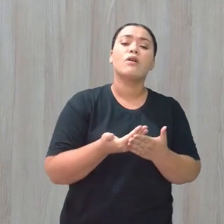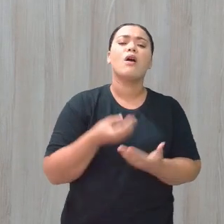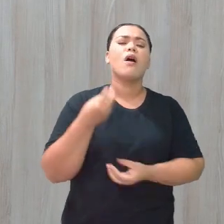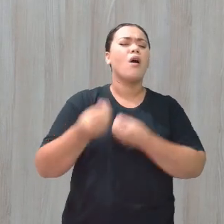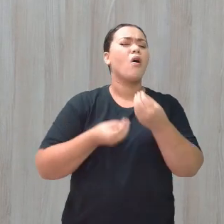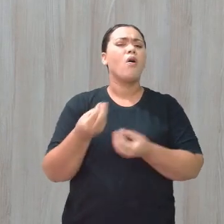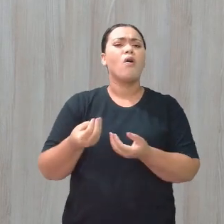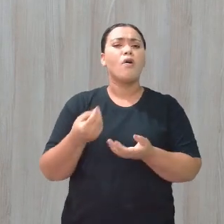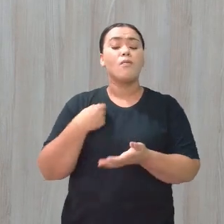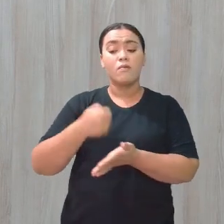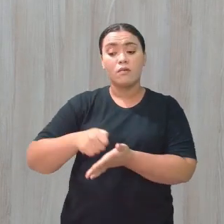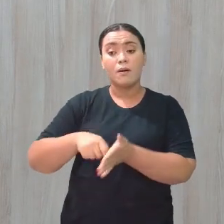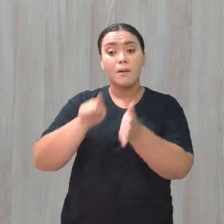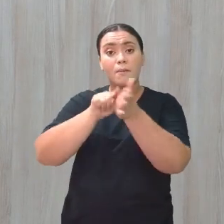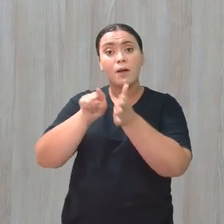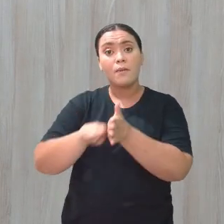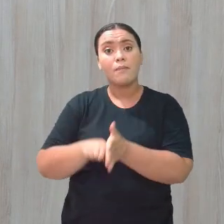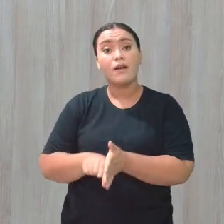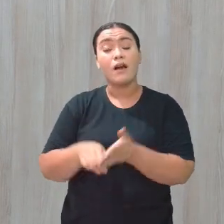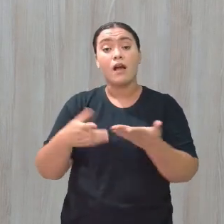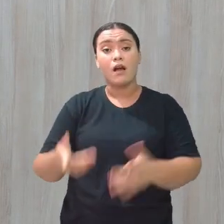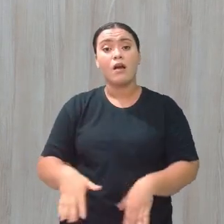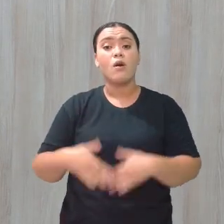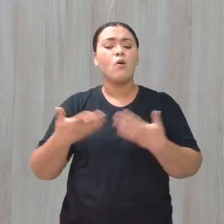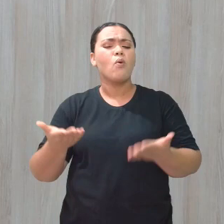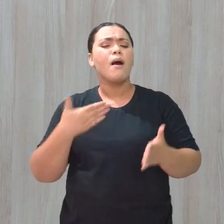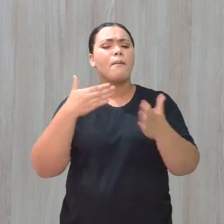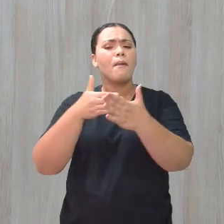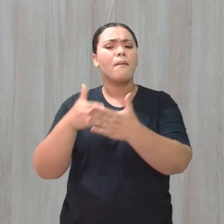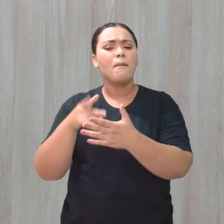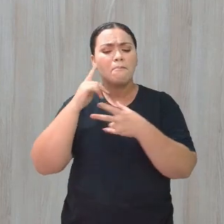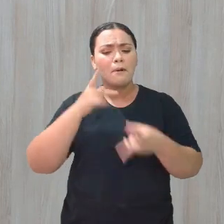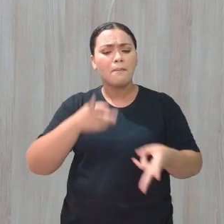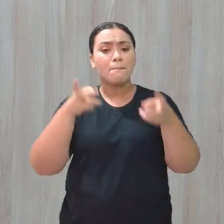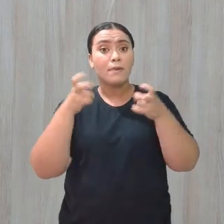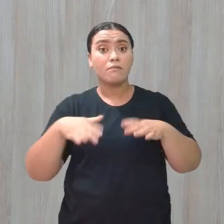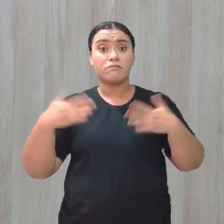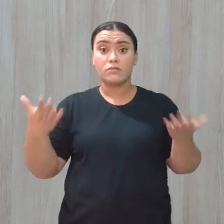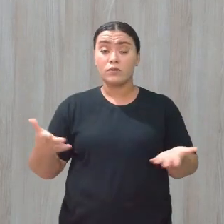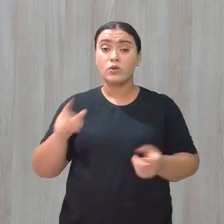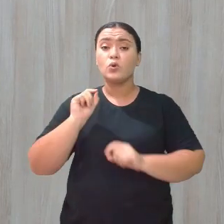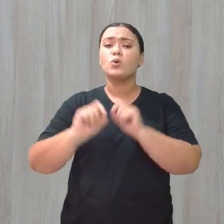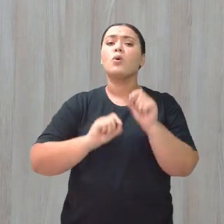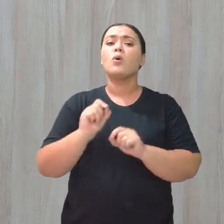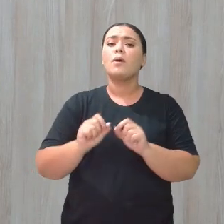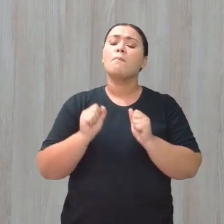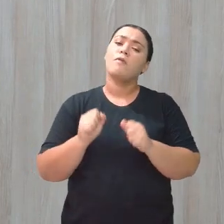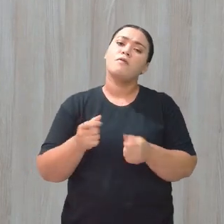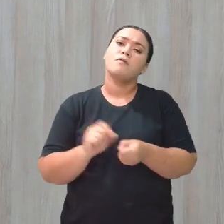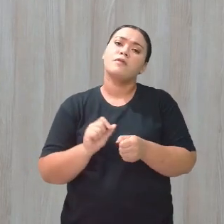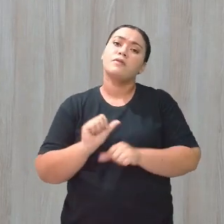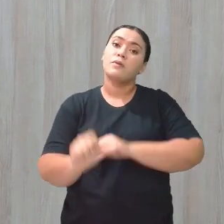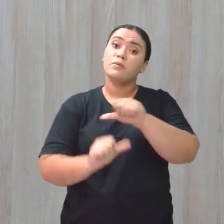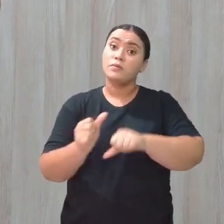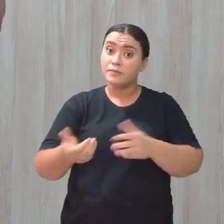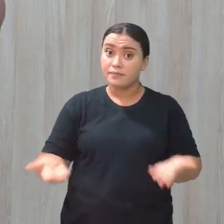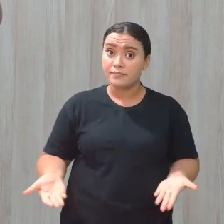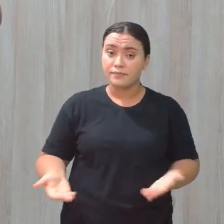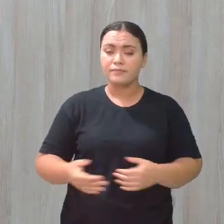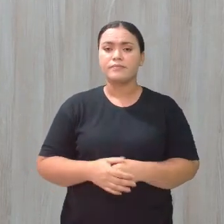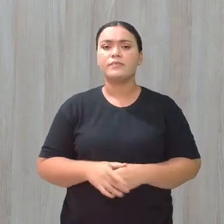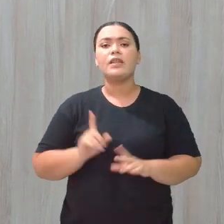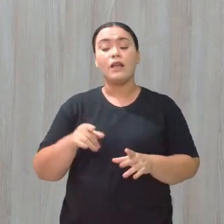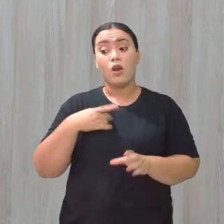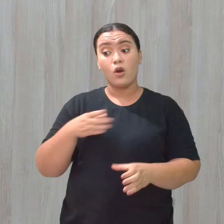desses questionários? Quais as barreiras que foram identificadas? E o que pode ser feito? Então, o